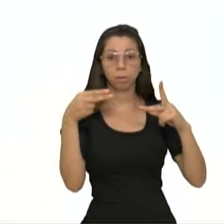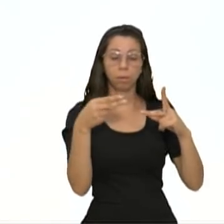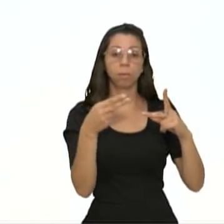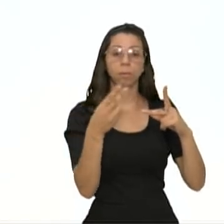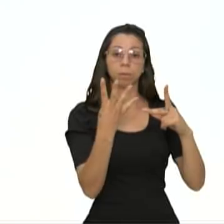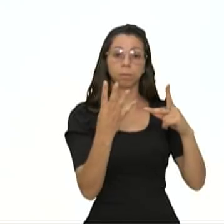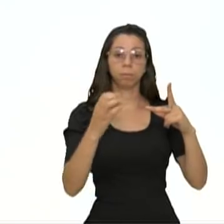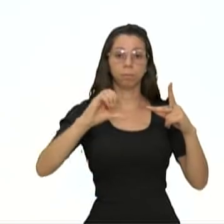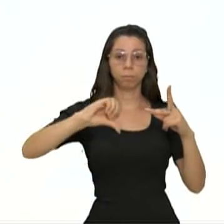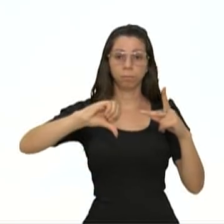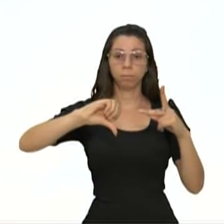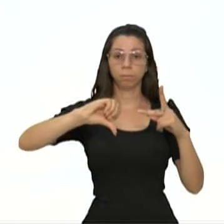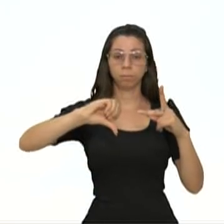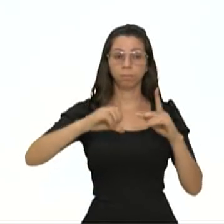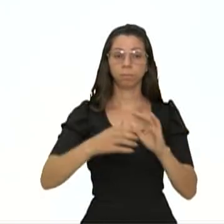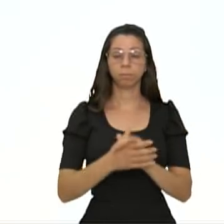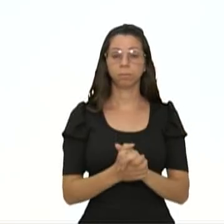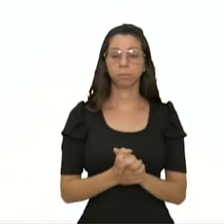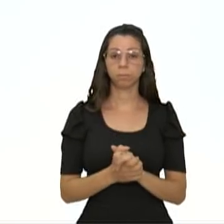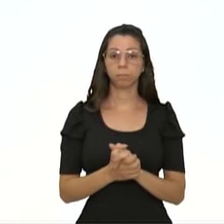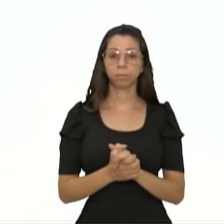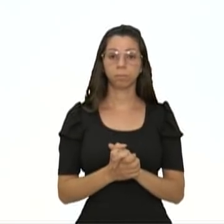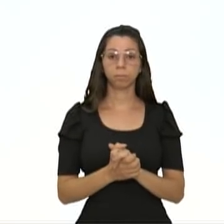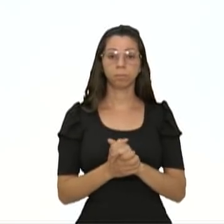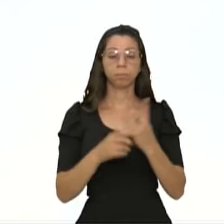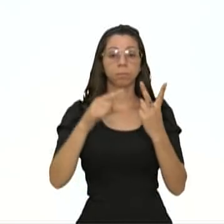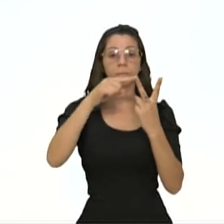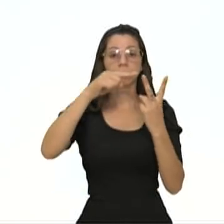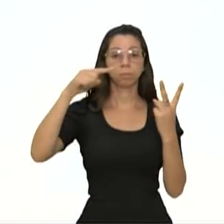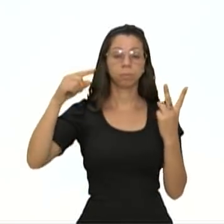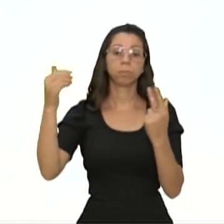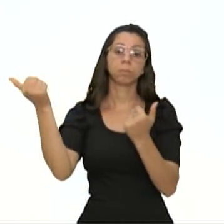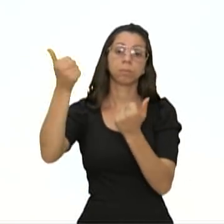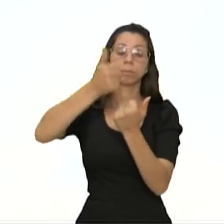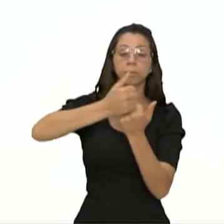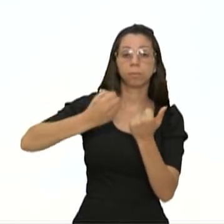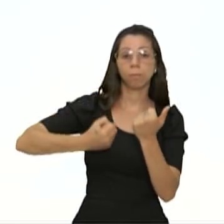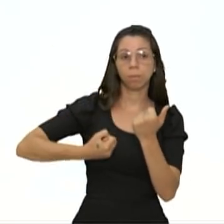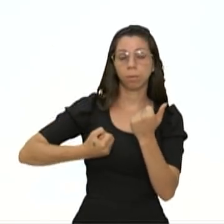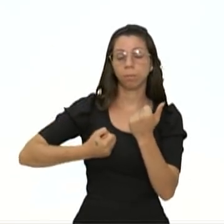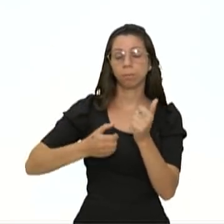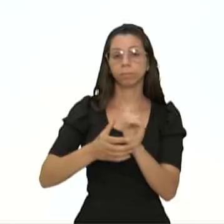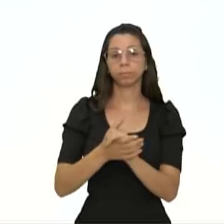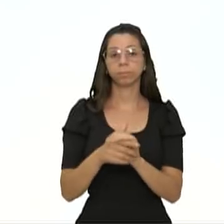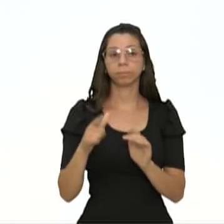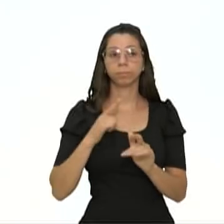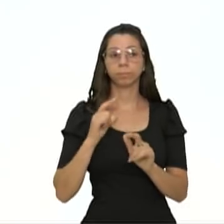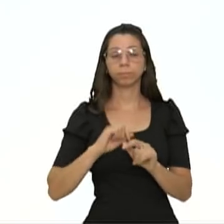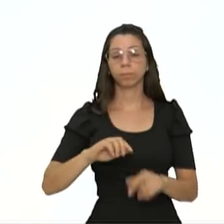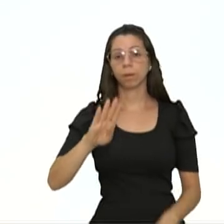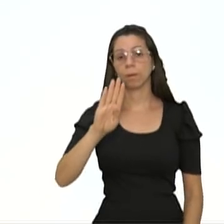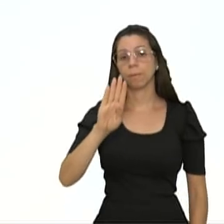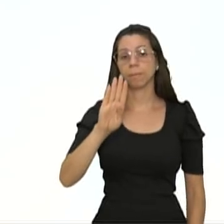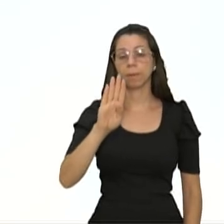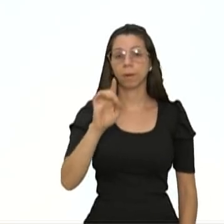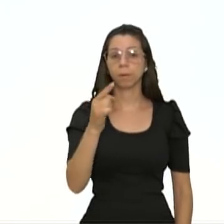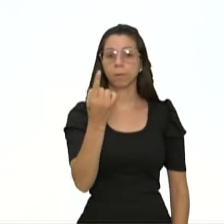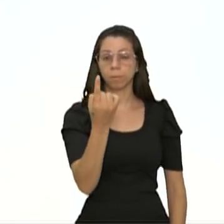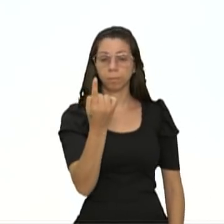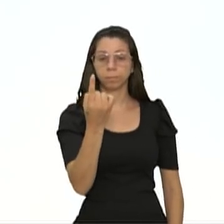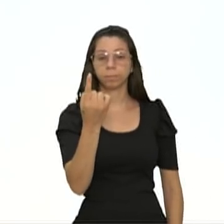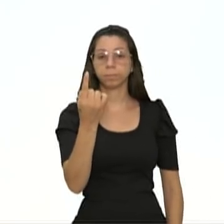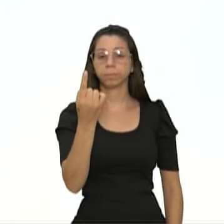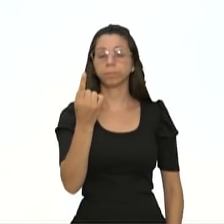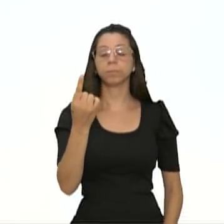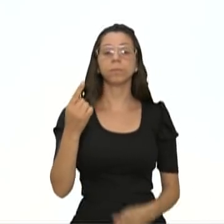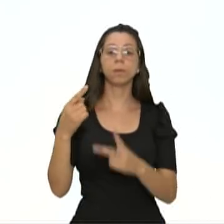Fórmula de Bhaskara. Substituindo os valores eu tenho x, o valor de b igual a 1, o valor de